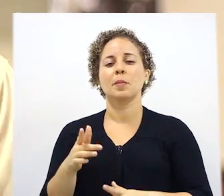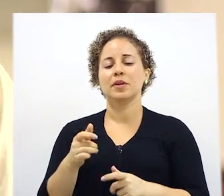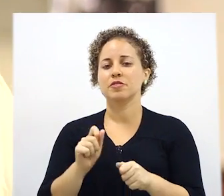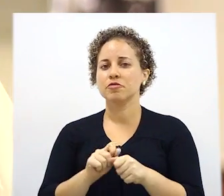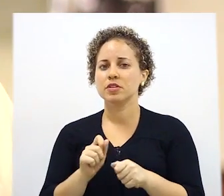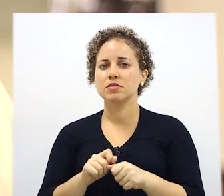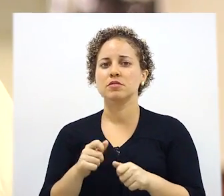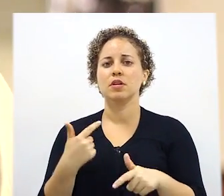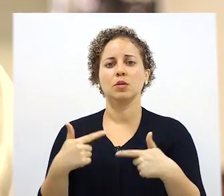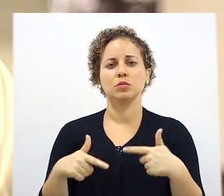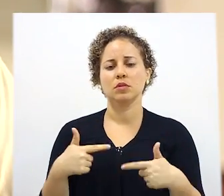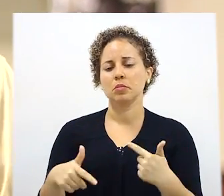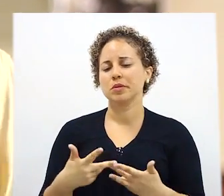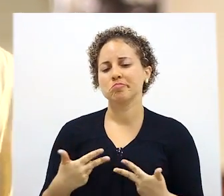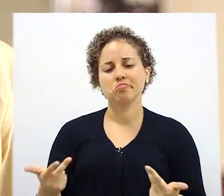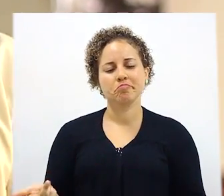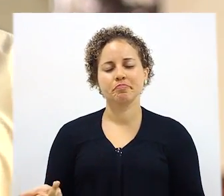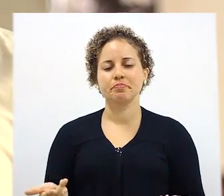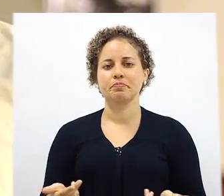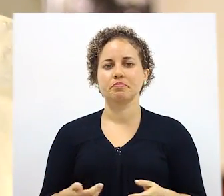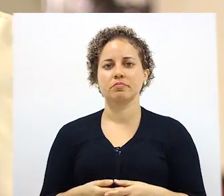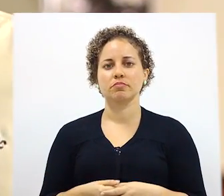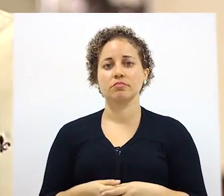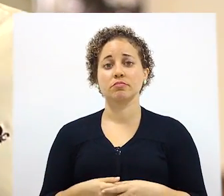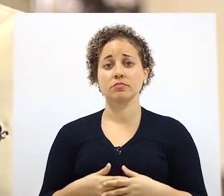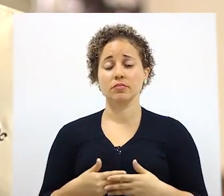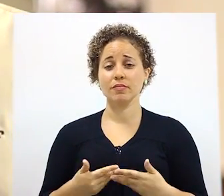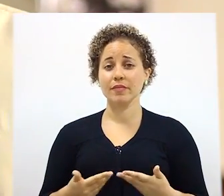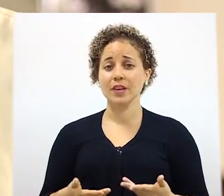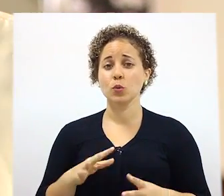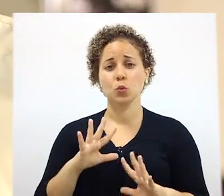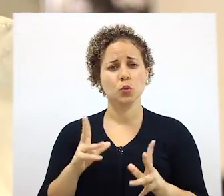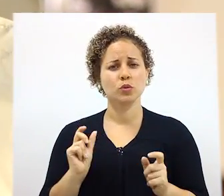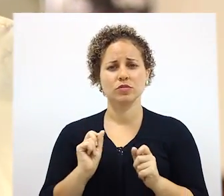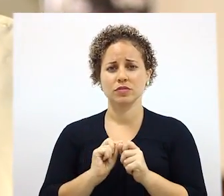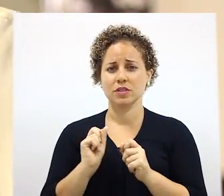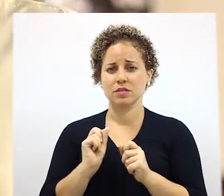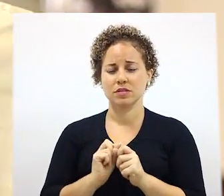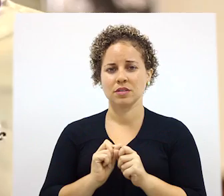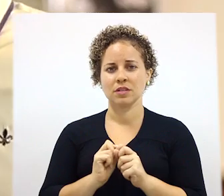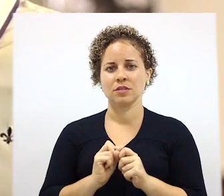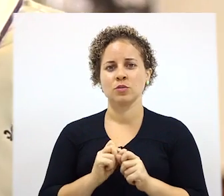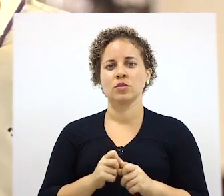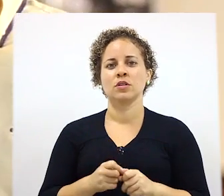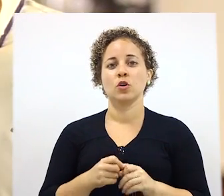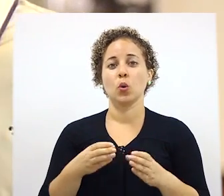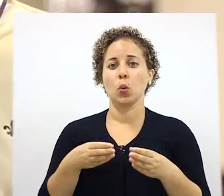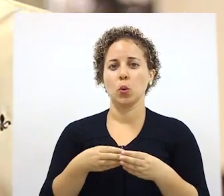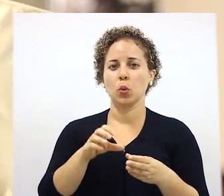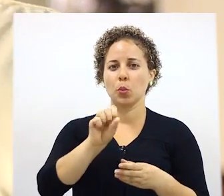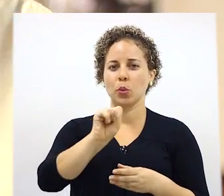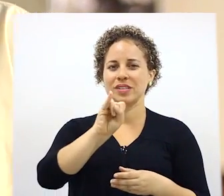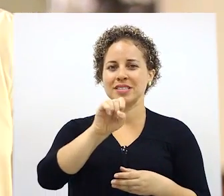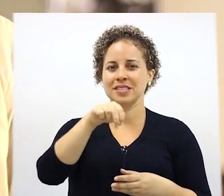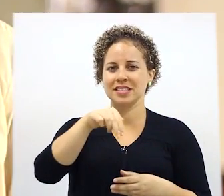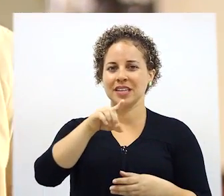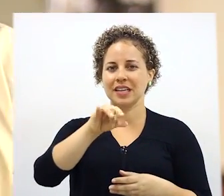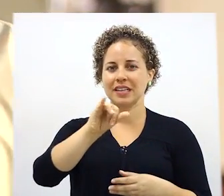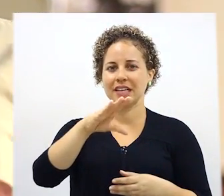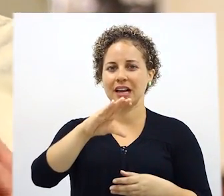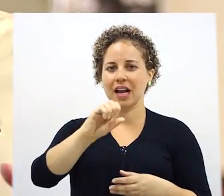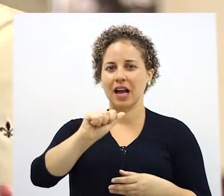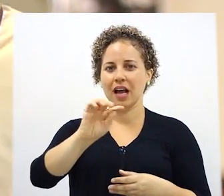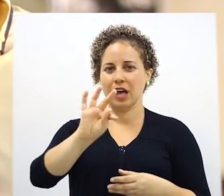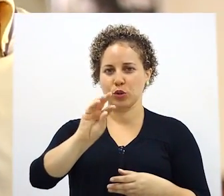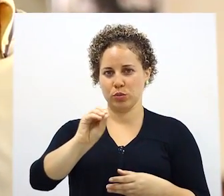um determinado tipo de trabalho. Mas tudo que nós fazemos está de acordo com o sindicato. Então, o